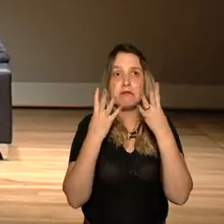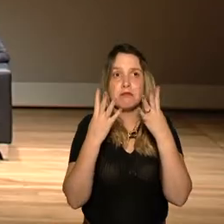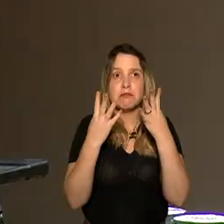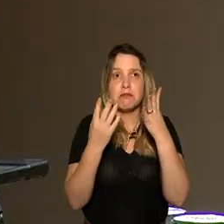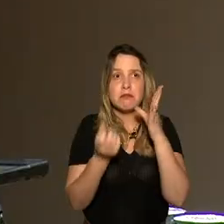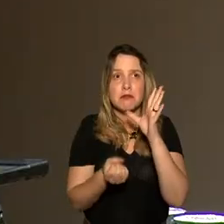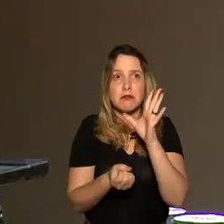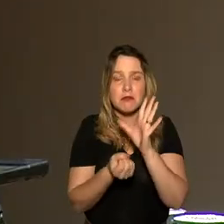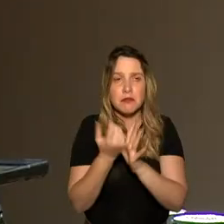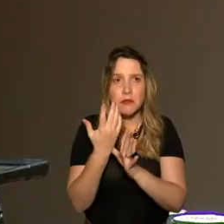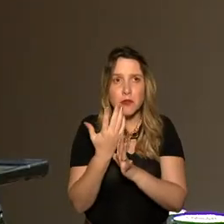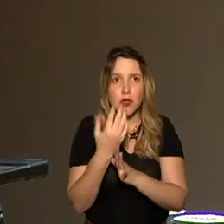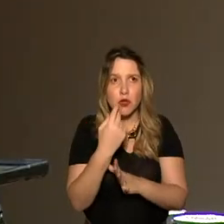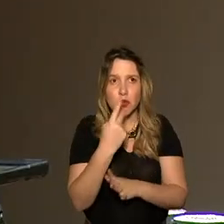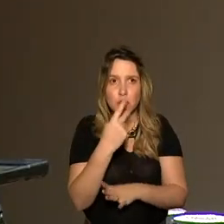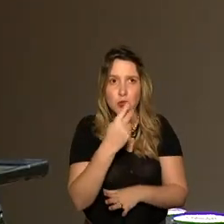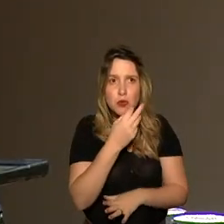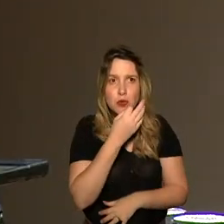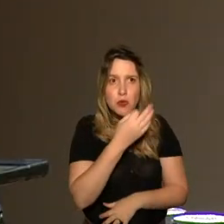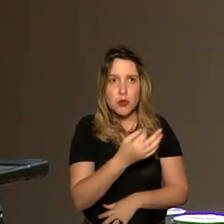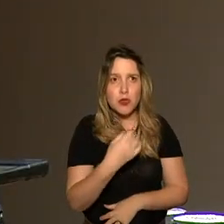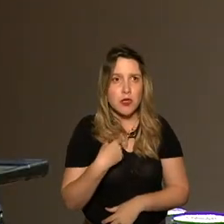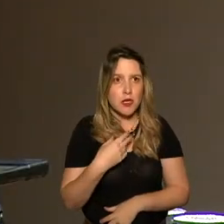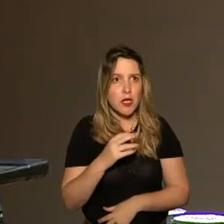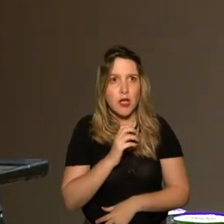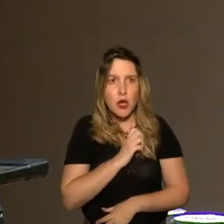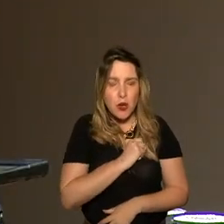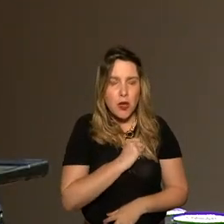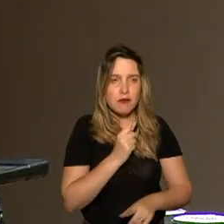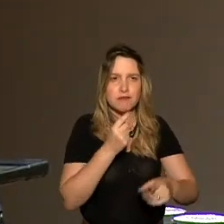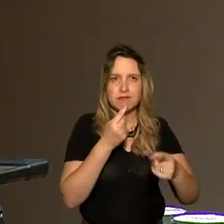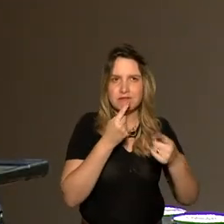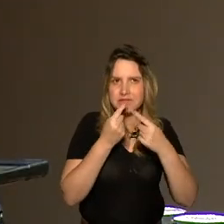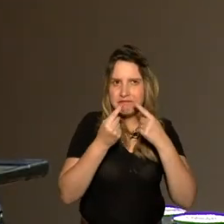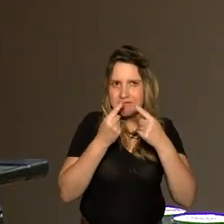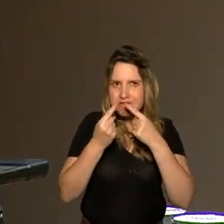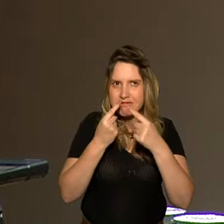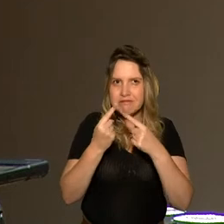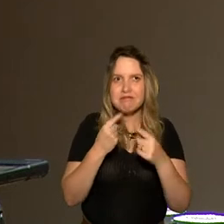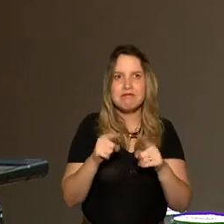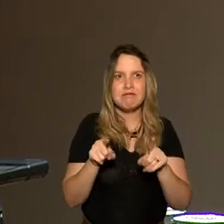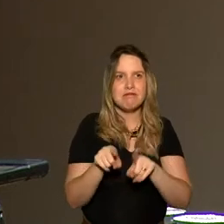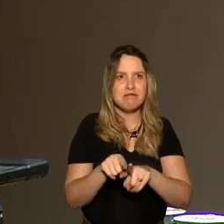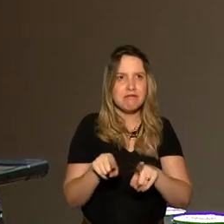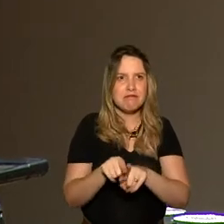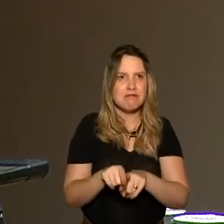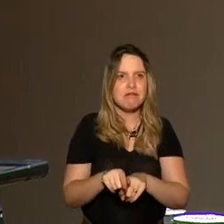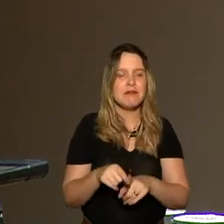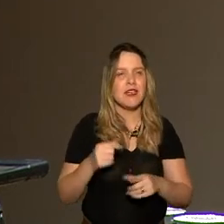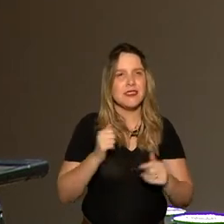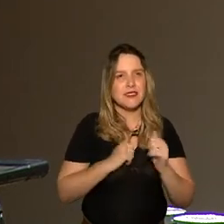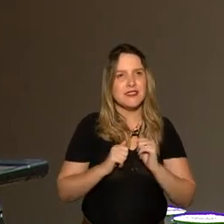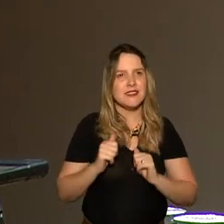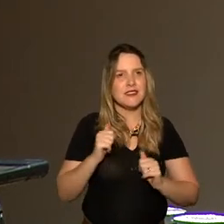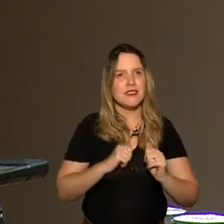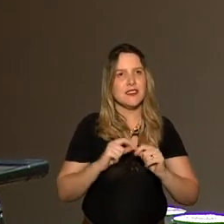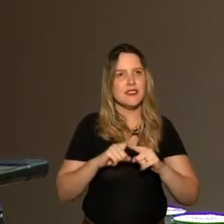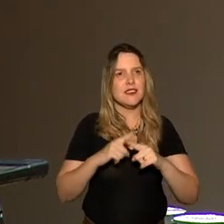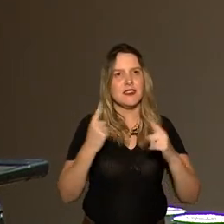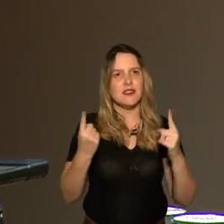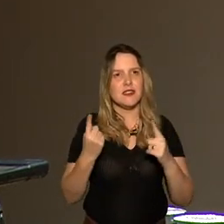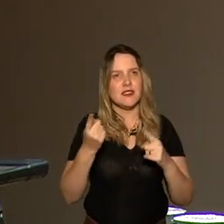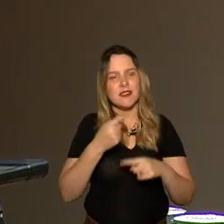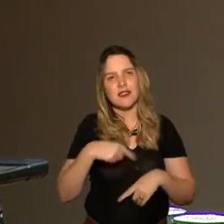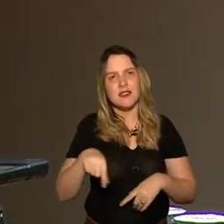e a sua e a sua questão Eu também compartilho dessa desse questionamento e dessa ansiedade uma